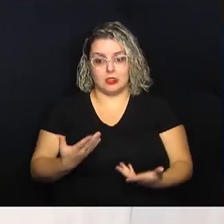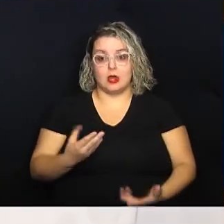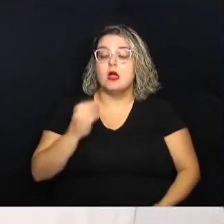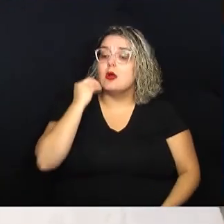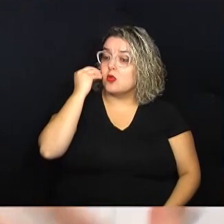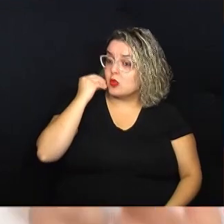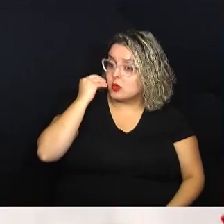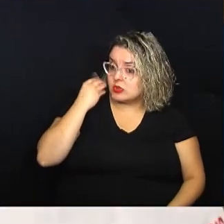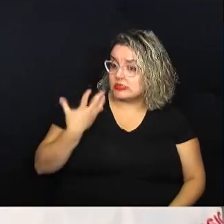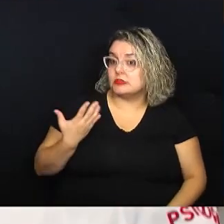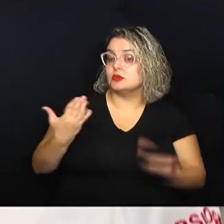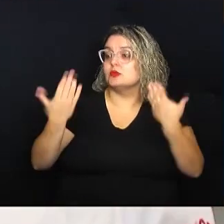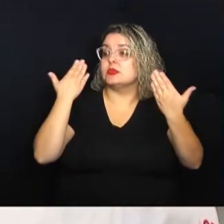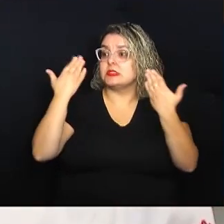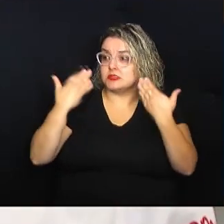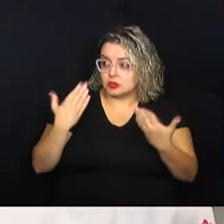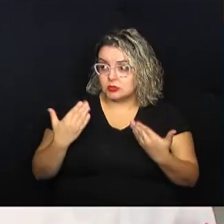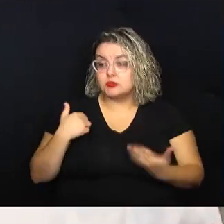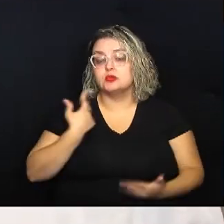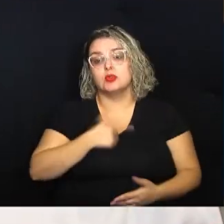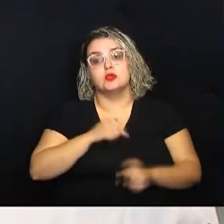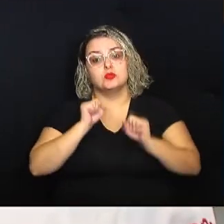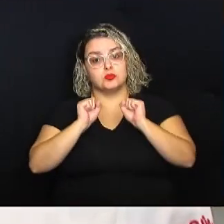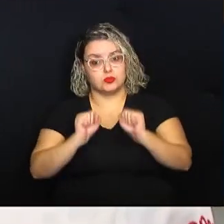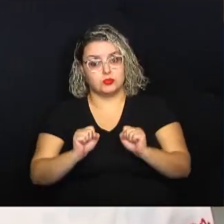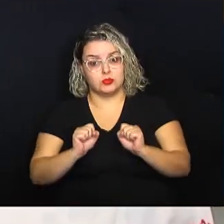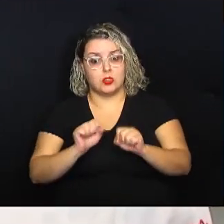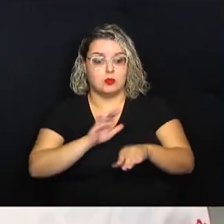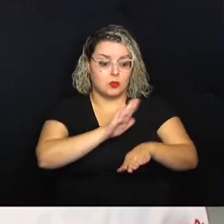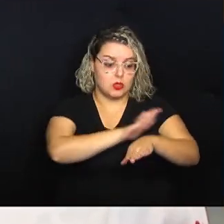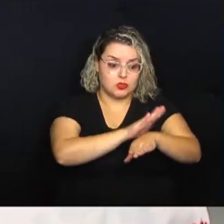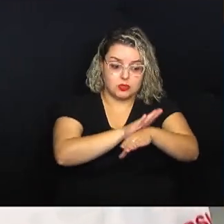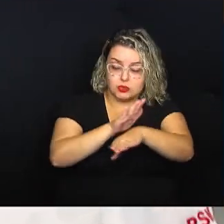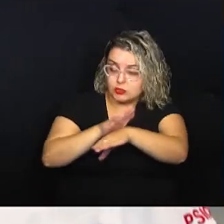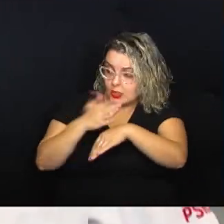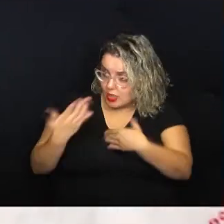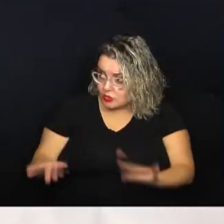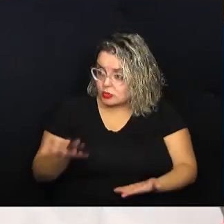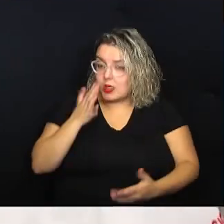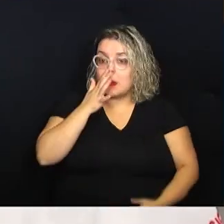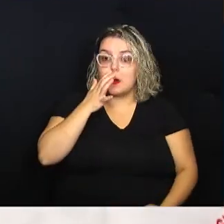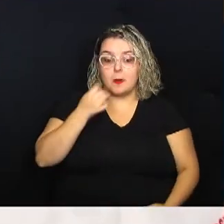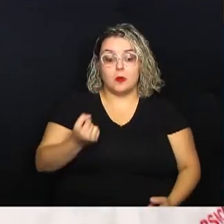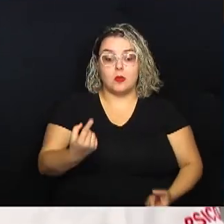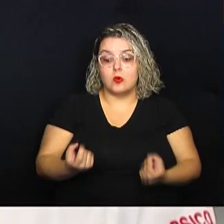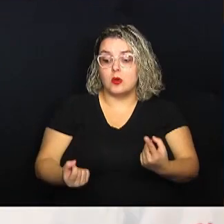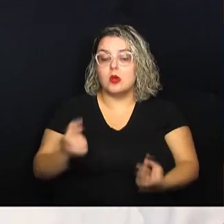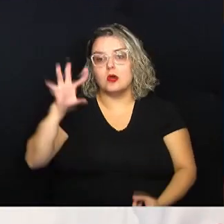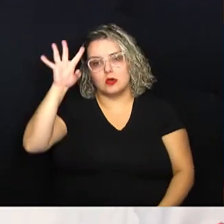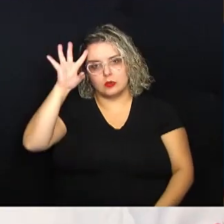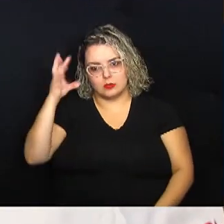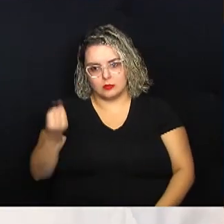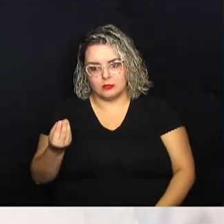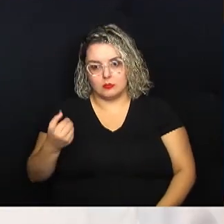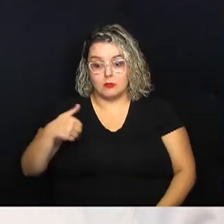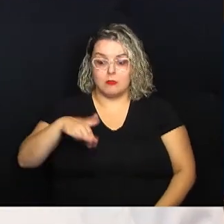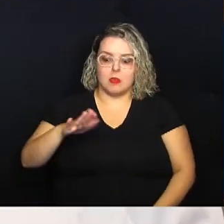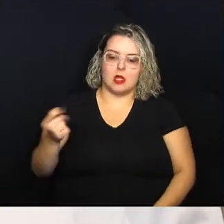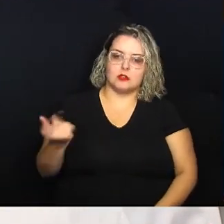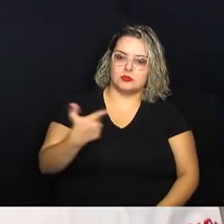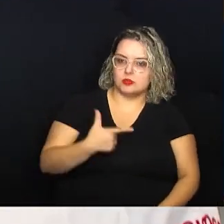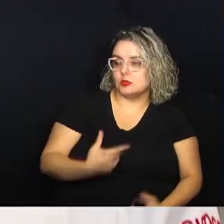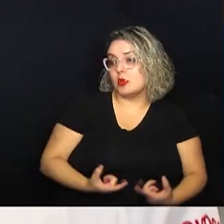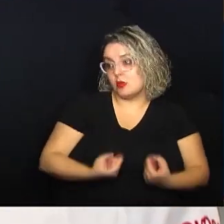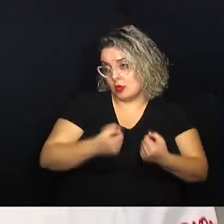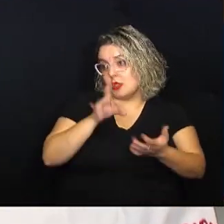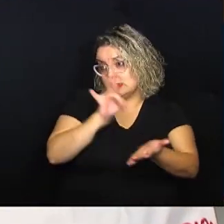como psicóloga, a gente pôde contribuir, não é, com algumas compreensões para além do câncer, na verdade,